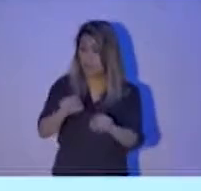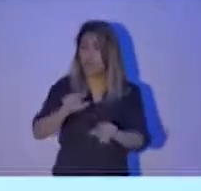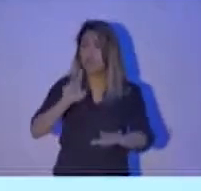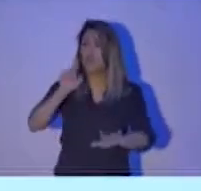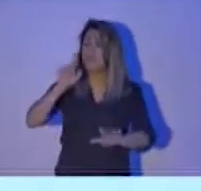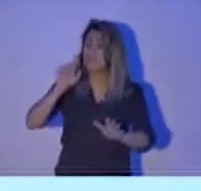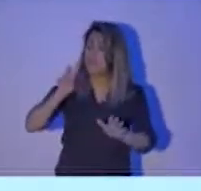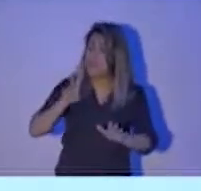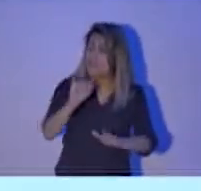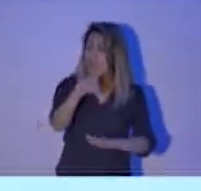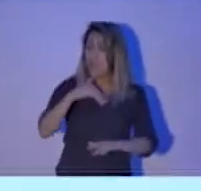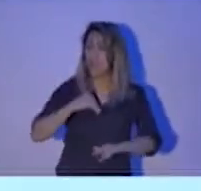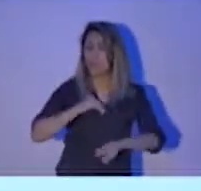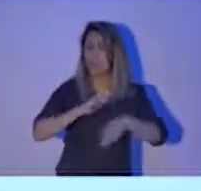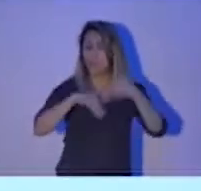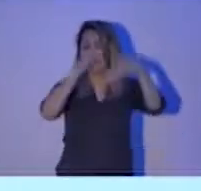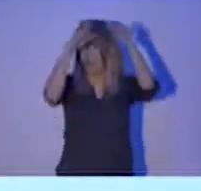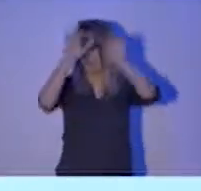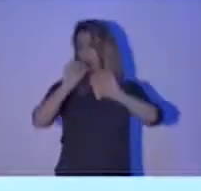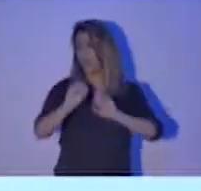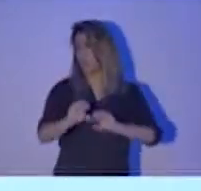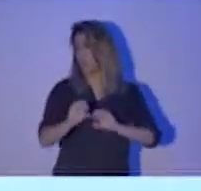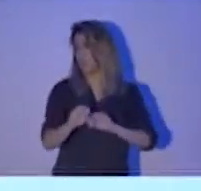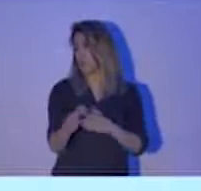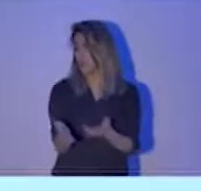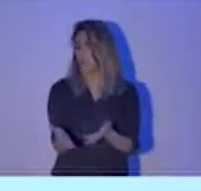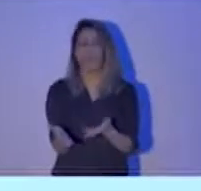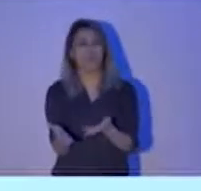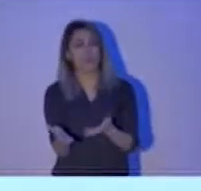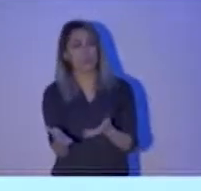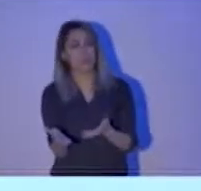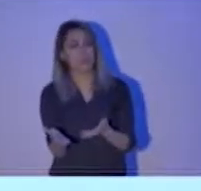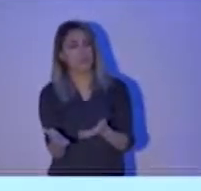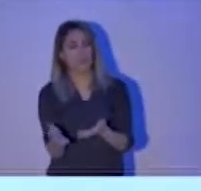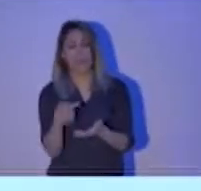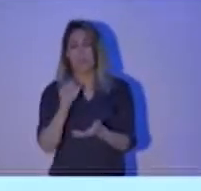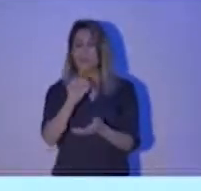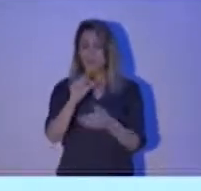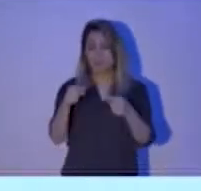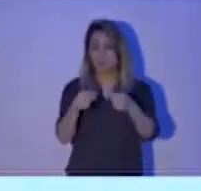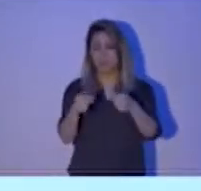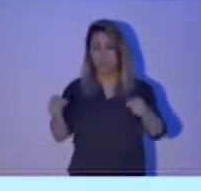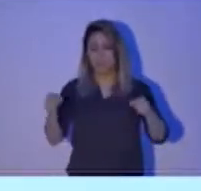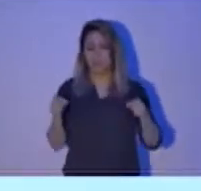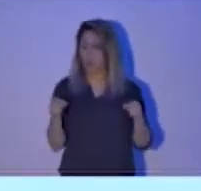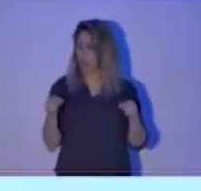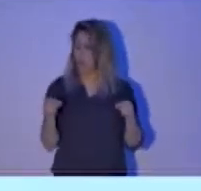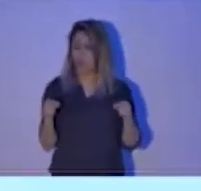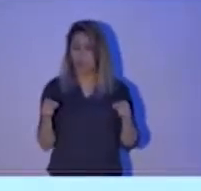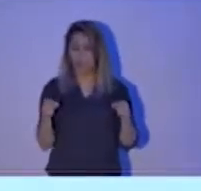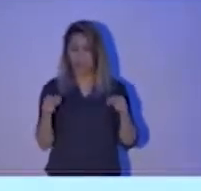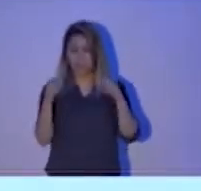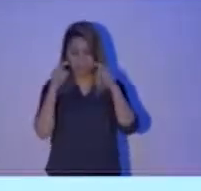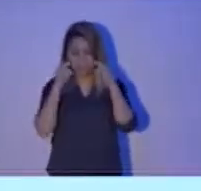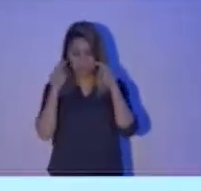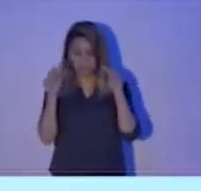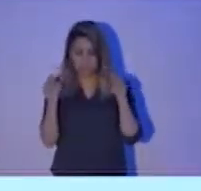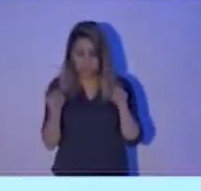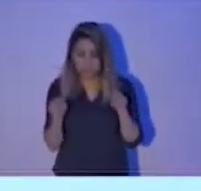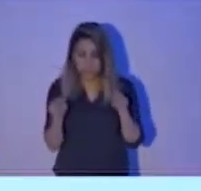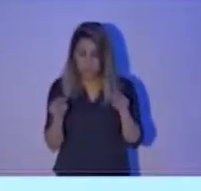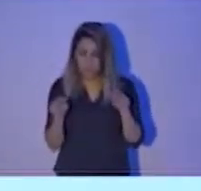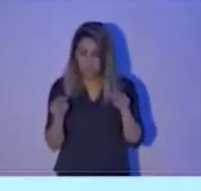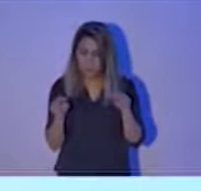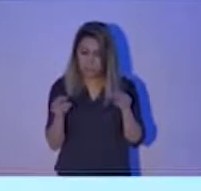escola, quando a gente volta esse olhar para a sala de aula, a gente vê que os nossos educadores querem. Os